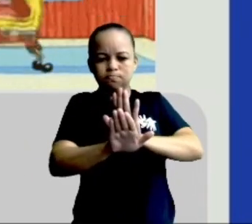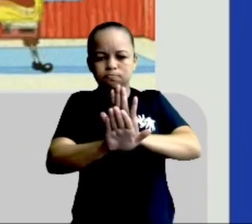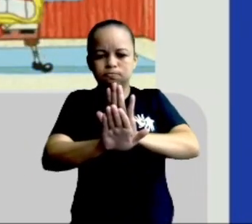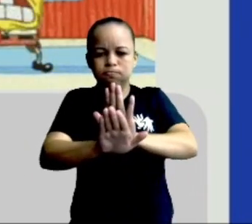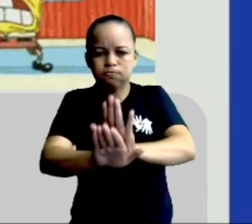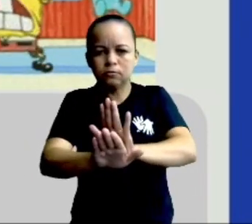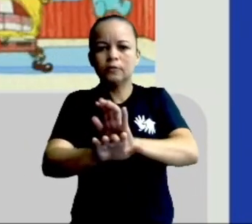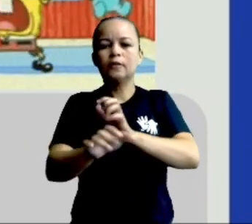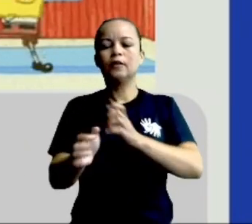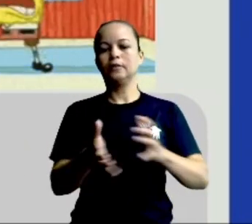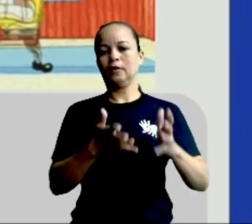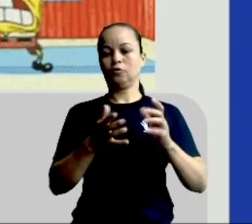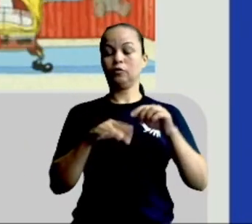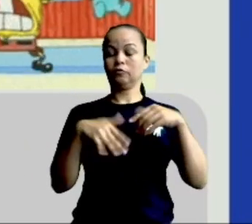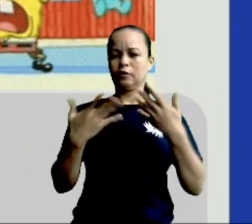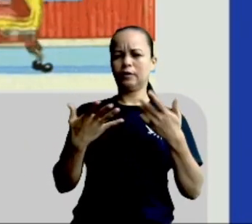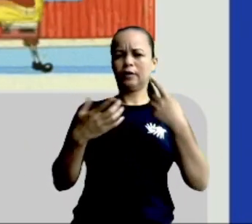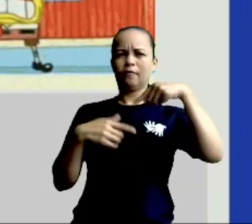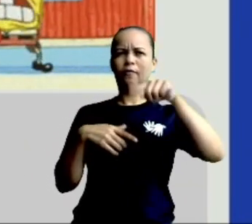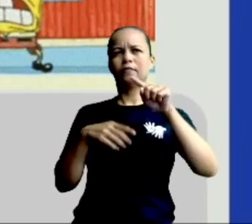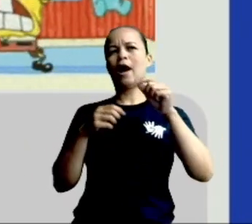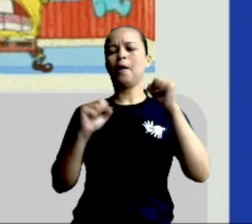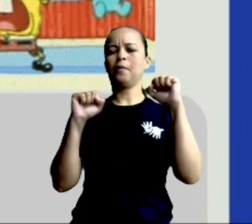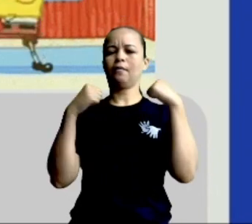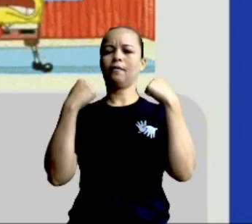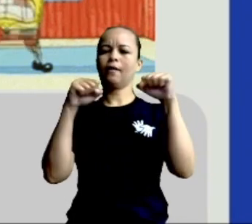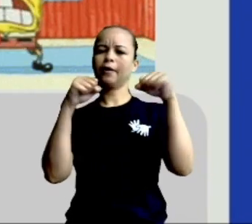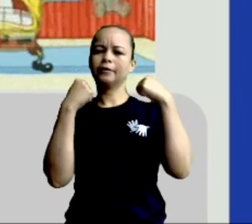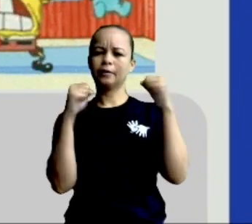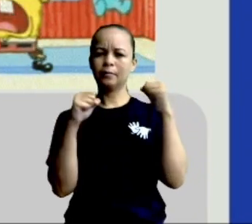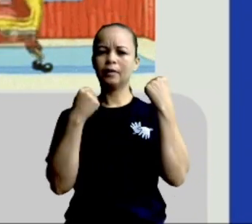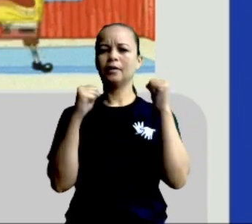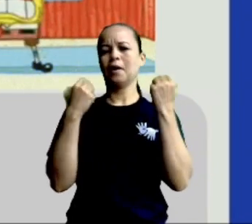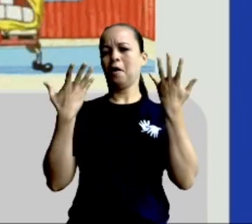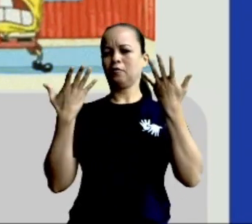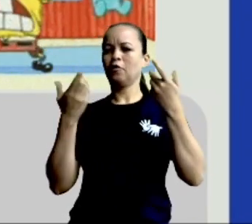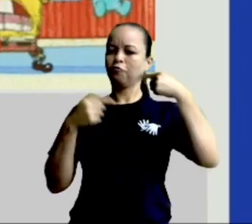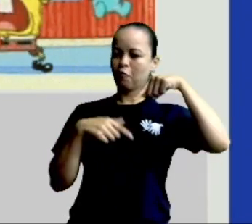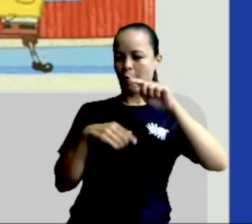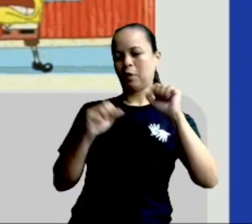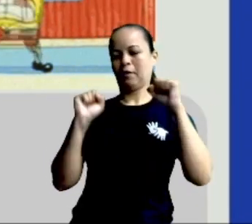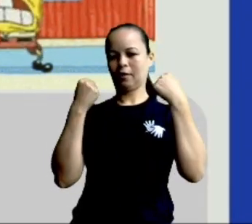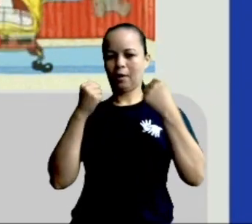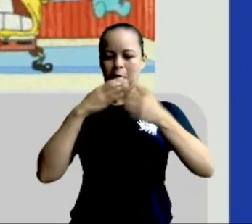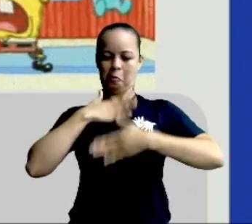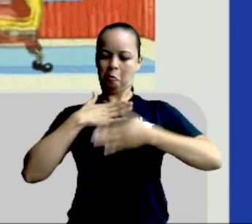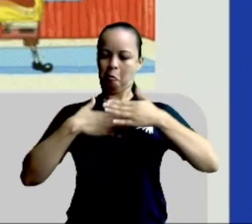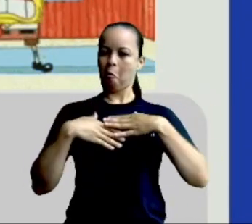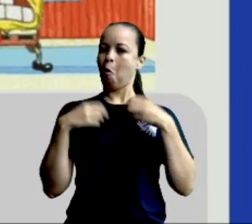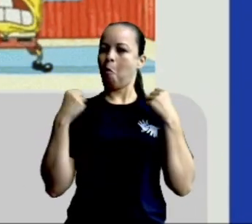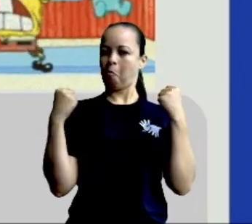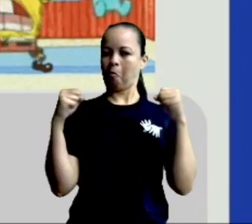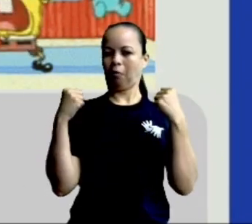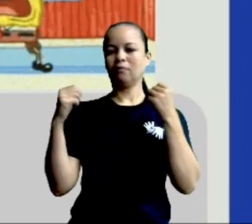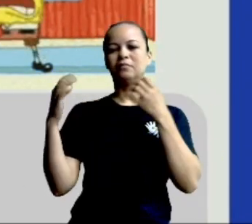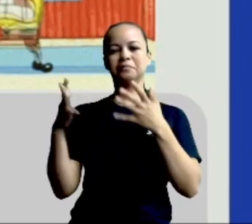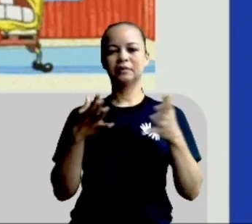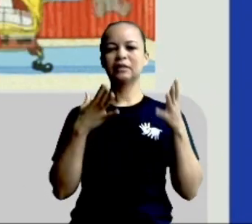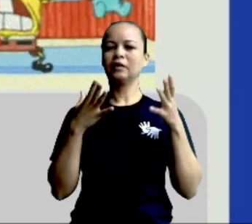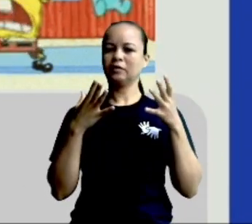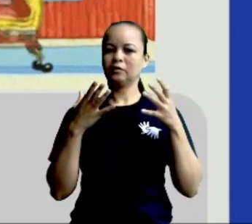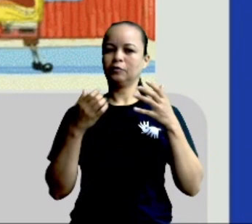está numa academia, né, malhando, feito eu, vou para a academia malhar esse corpinho 100% sarado aqui, tá? Tá levantando aqui